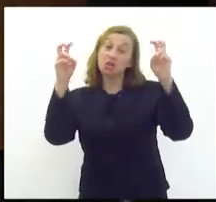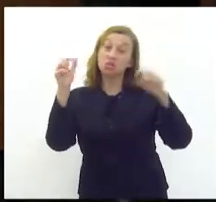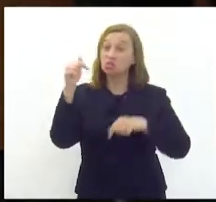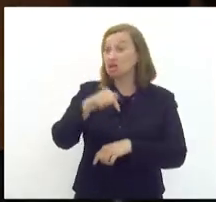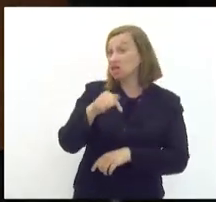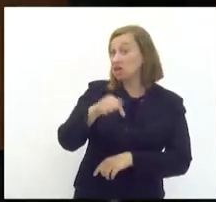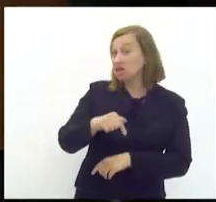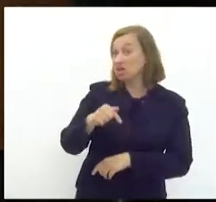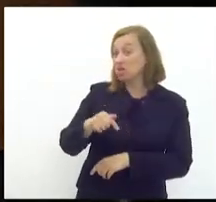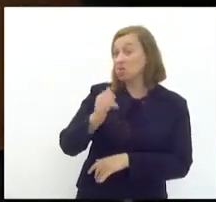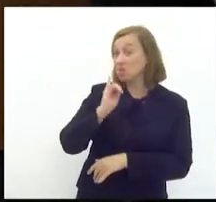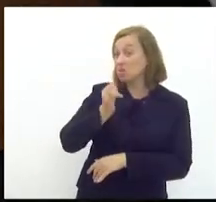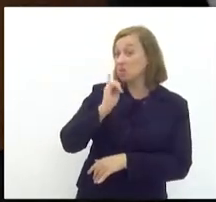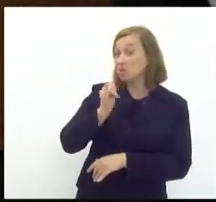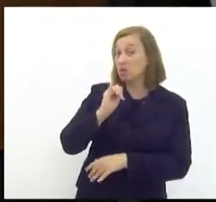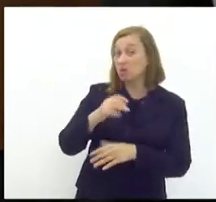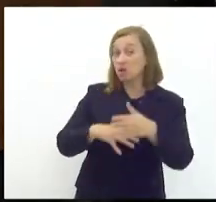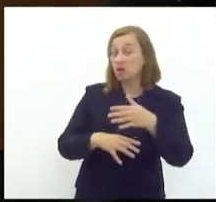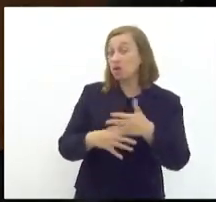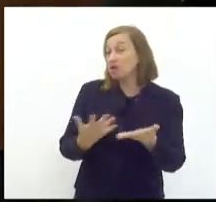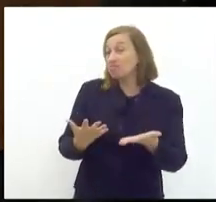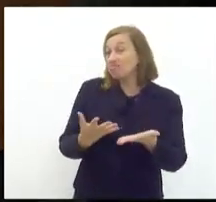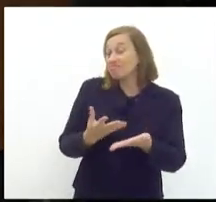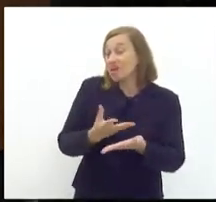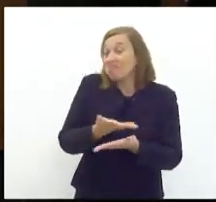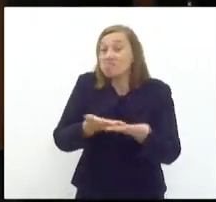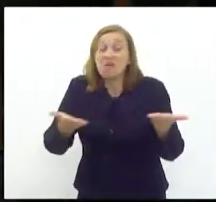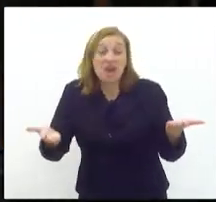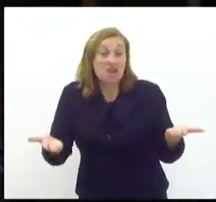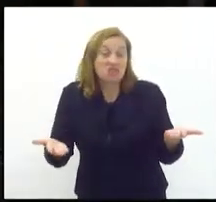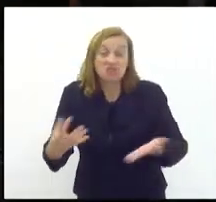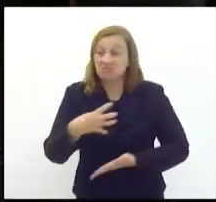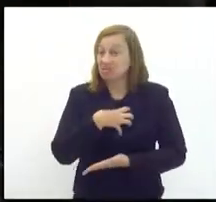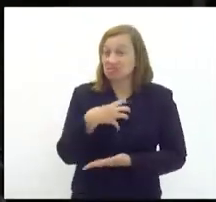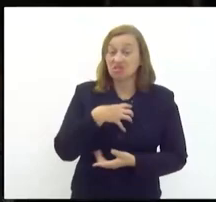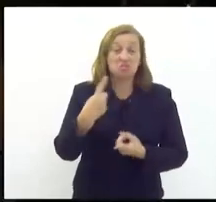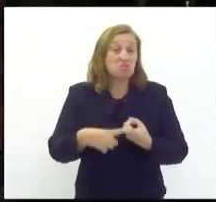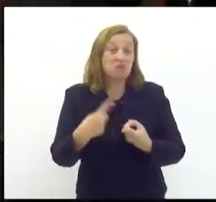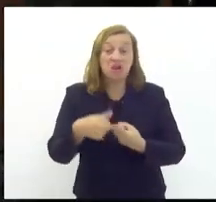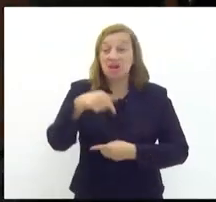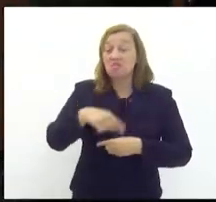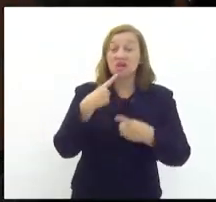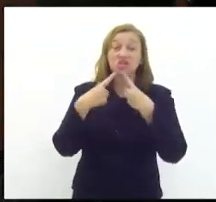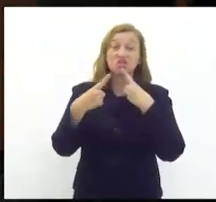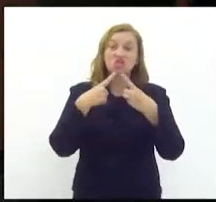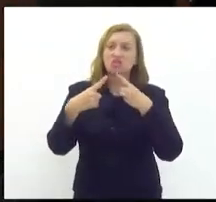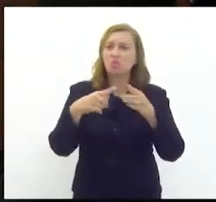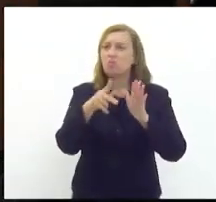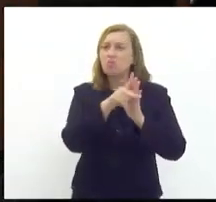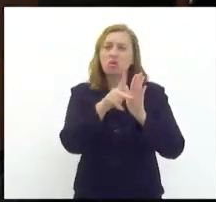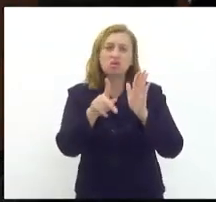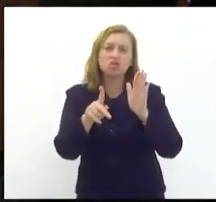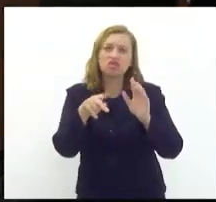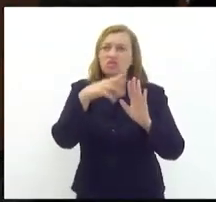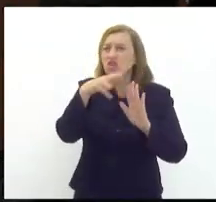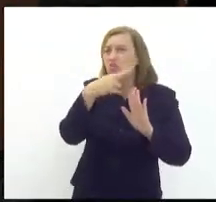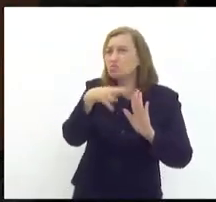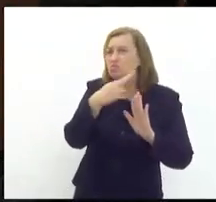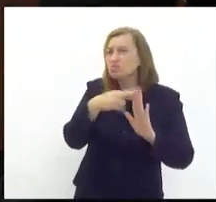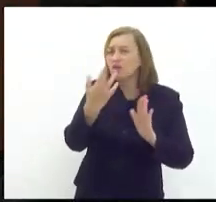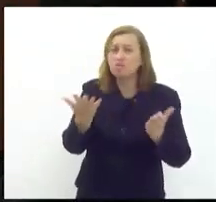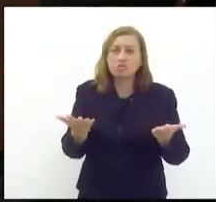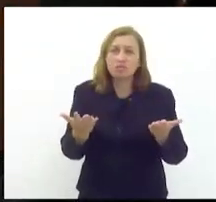abordados fogem a pauta porque a gente está aqui para discutir um projeto de resolução